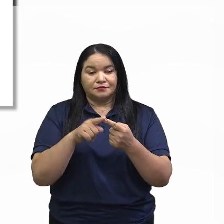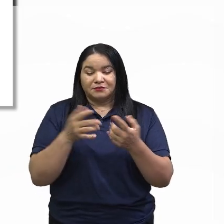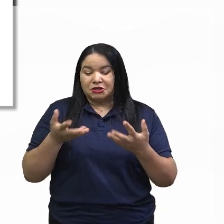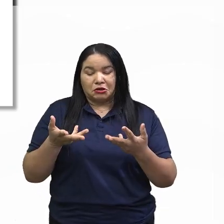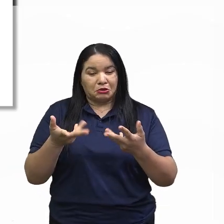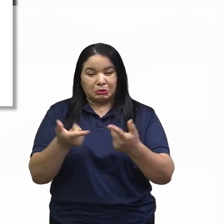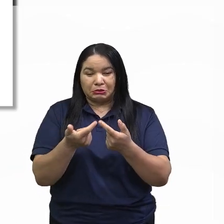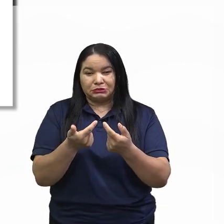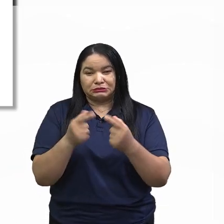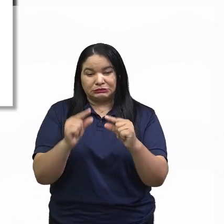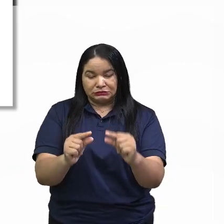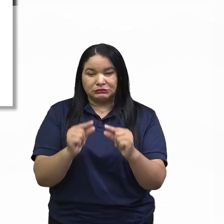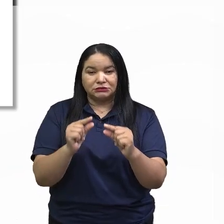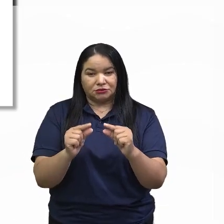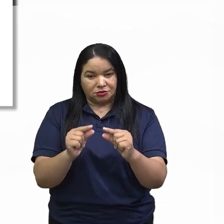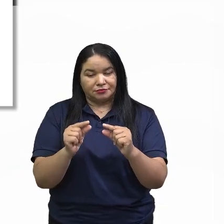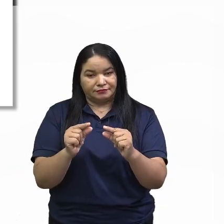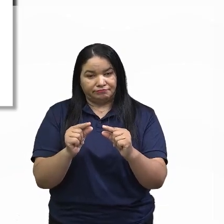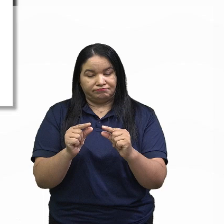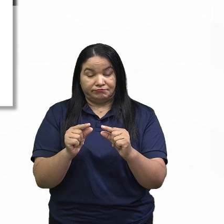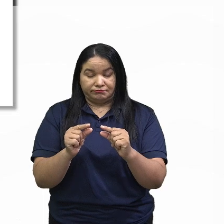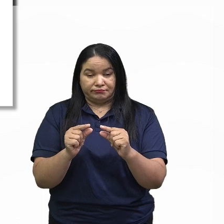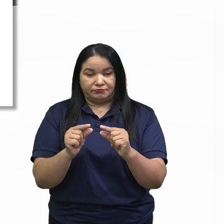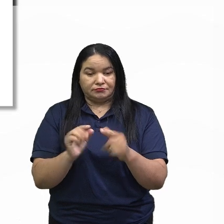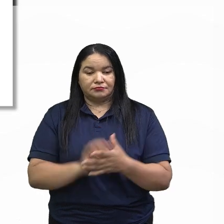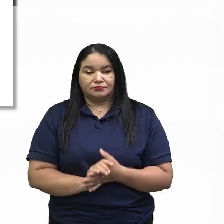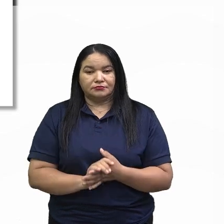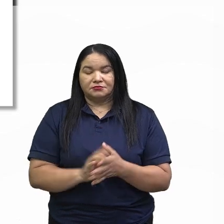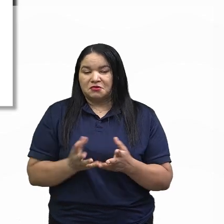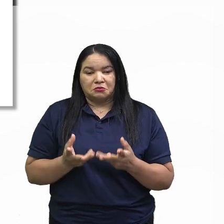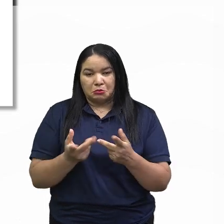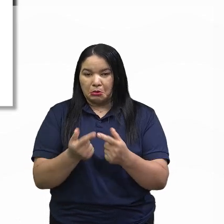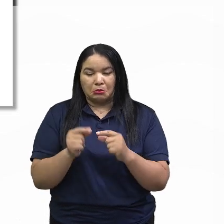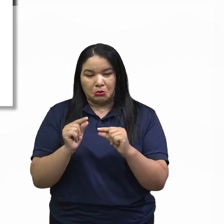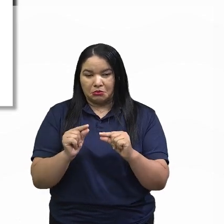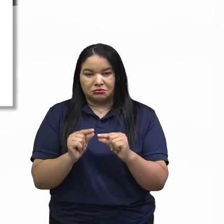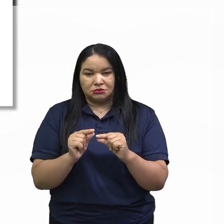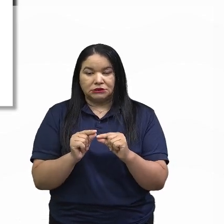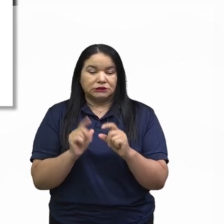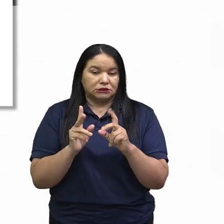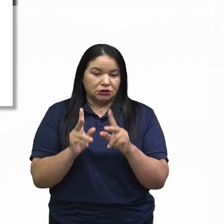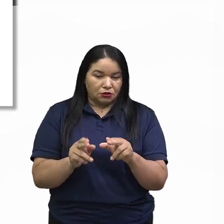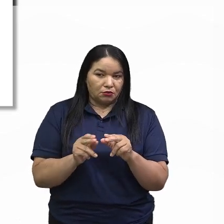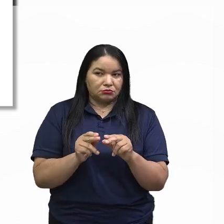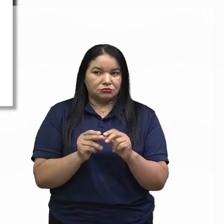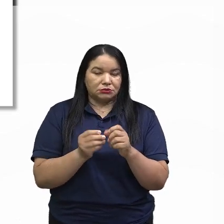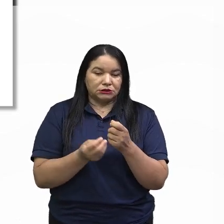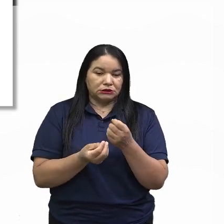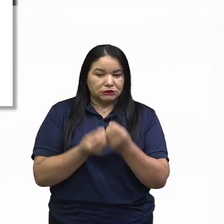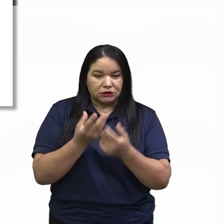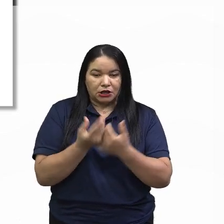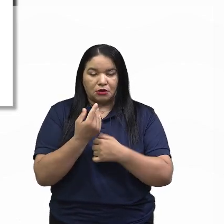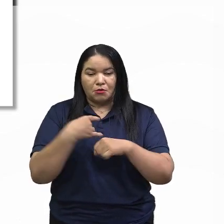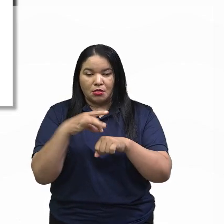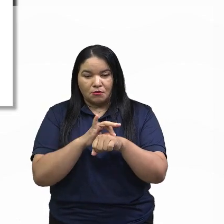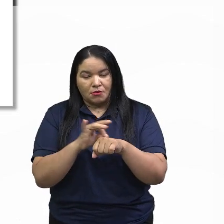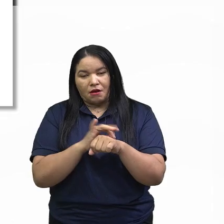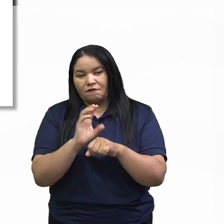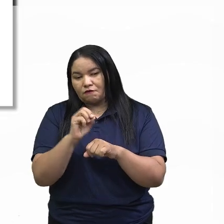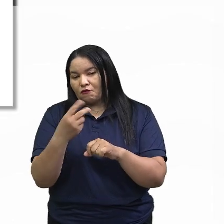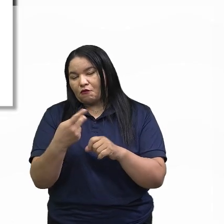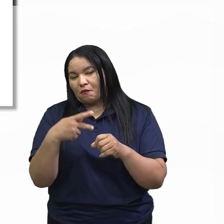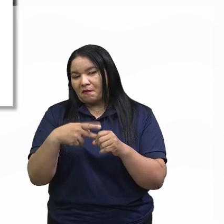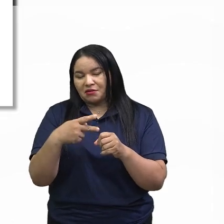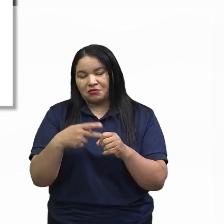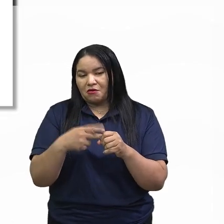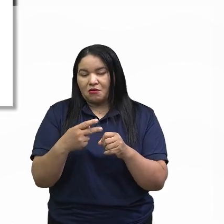reduzida, né? Não é tão eficiente como a queima do carvão, do petróleo, por exemplo, né? Não